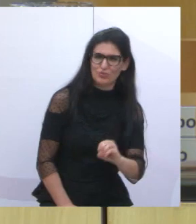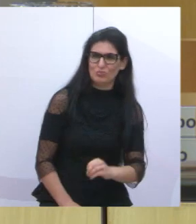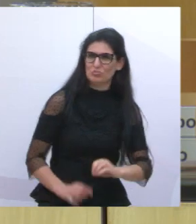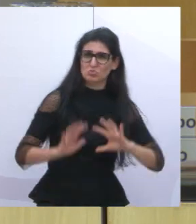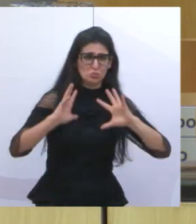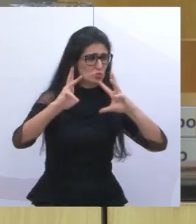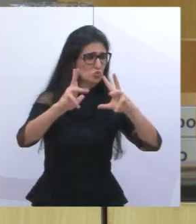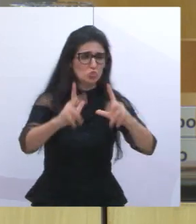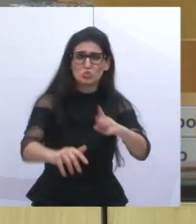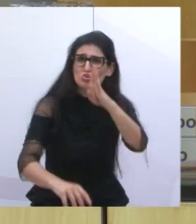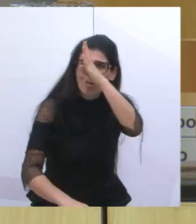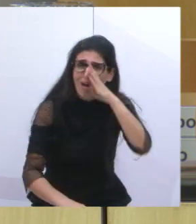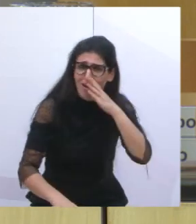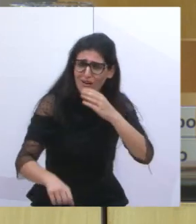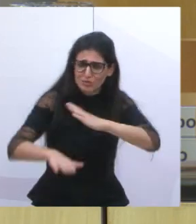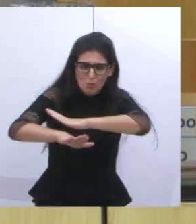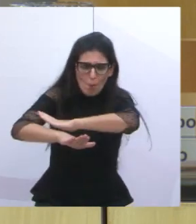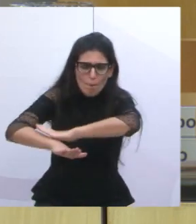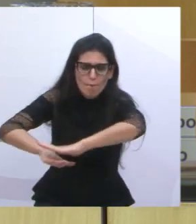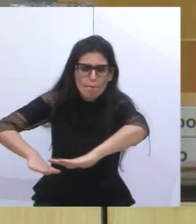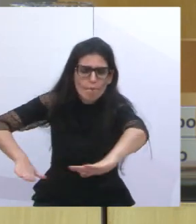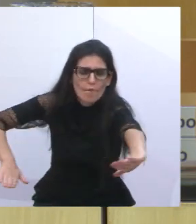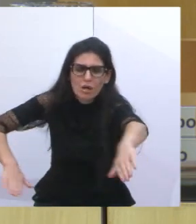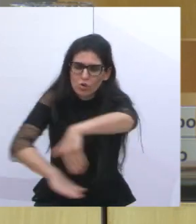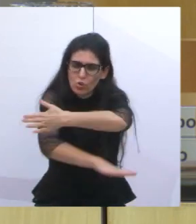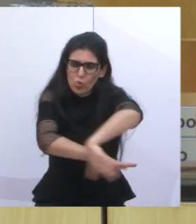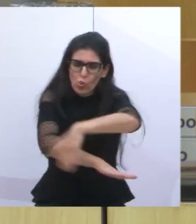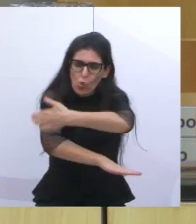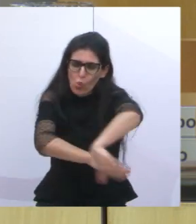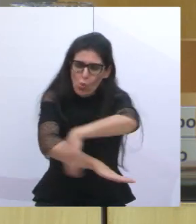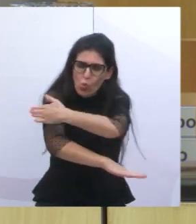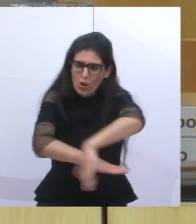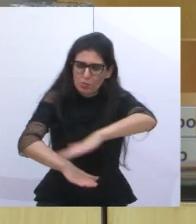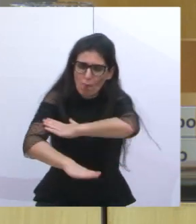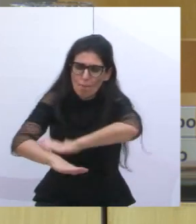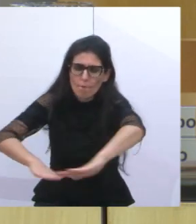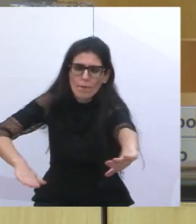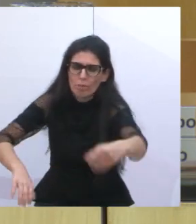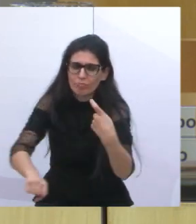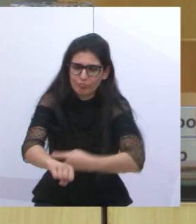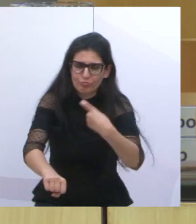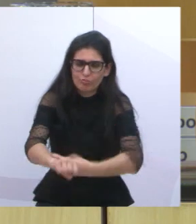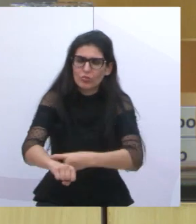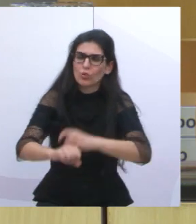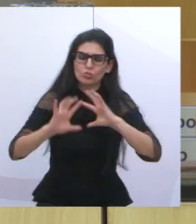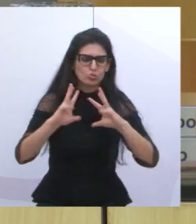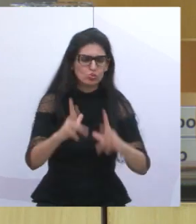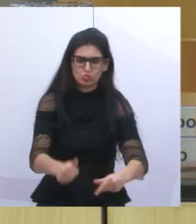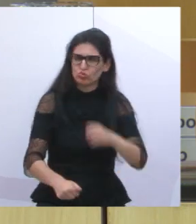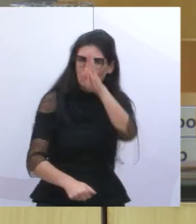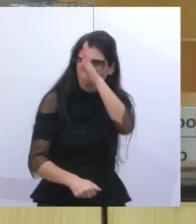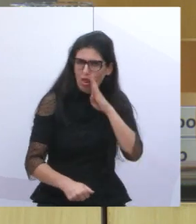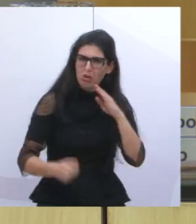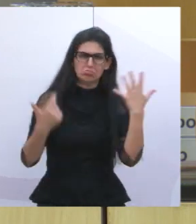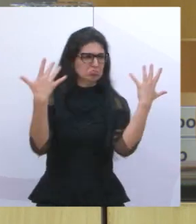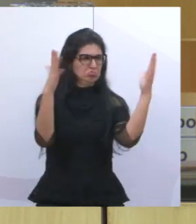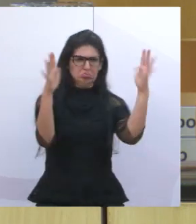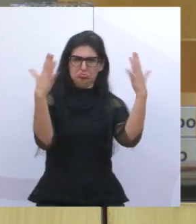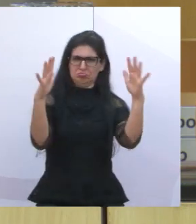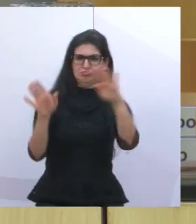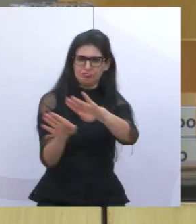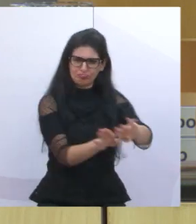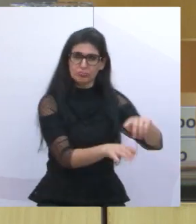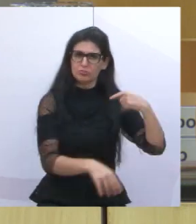asfalto. Então, quero dar os parabéns, prefeito, e dizer que nós estamos, sim, favoráveis a esse